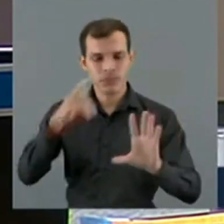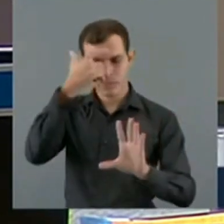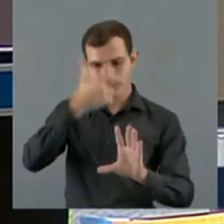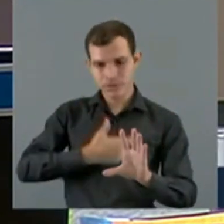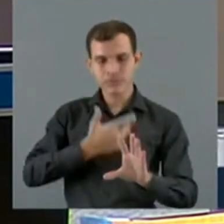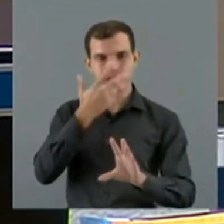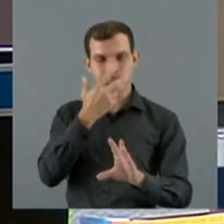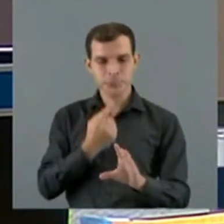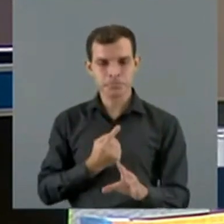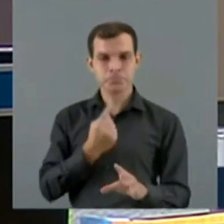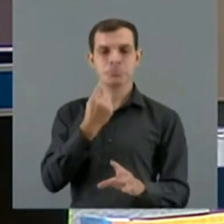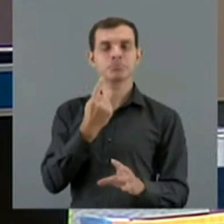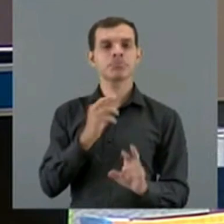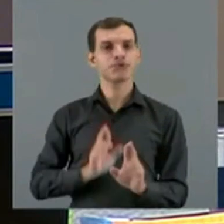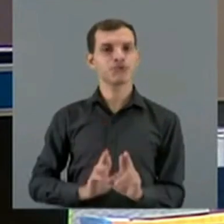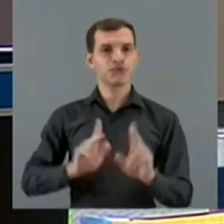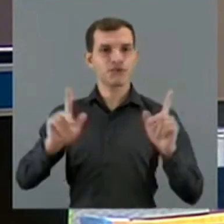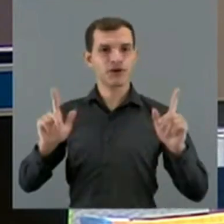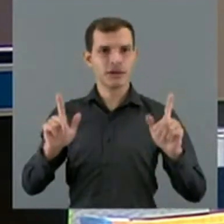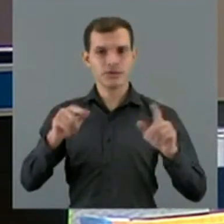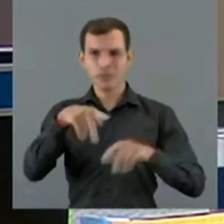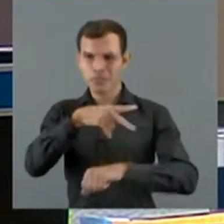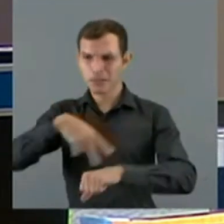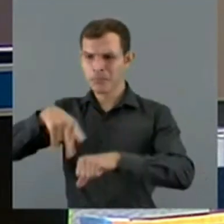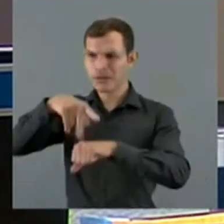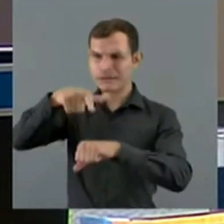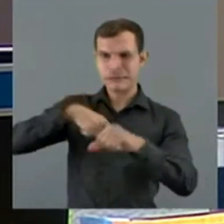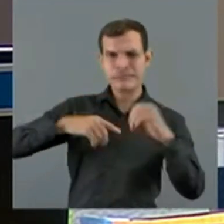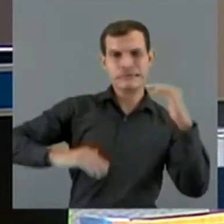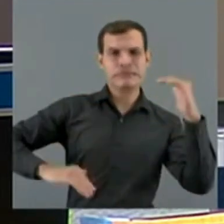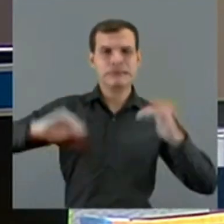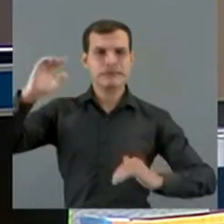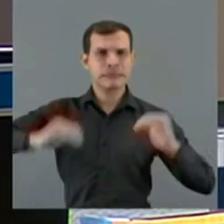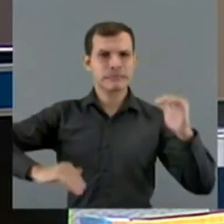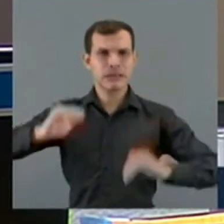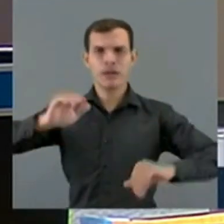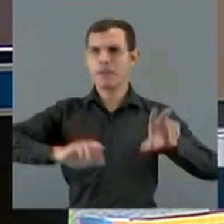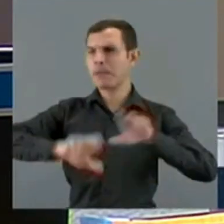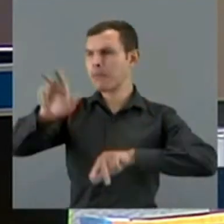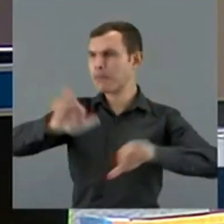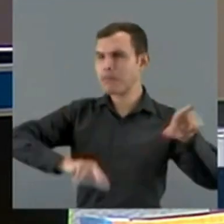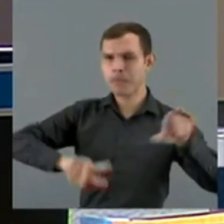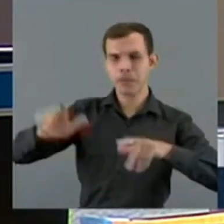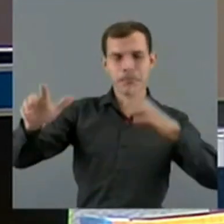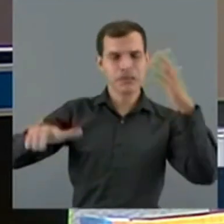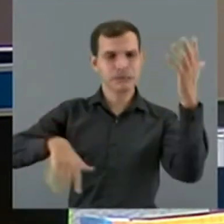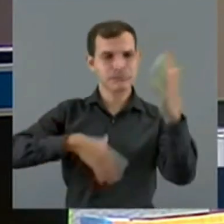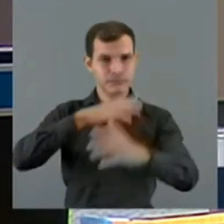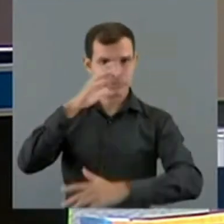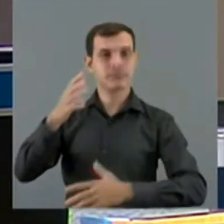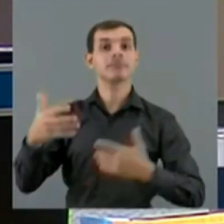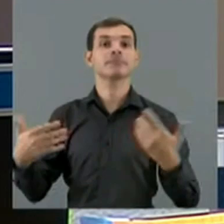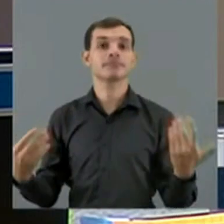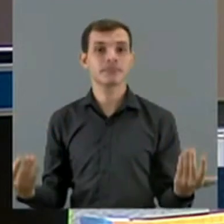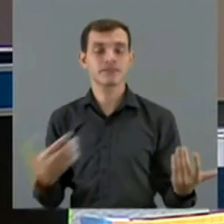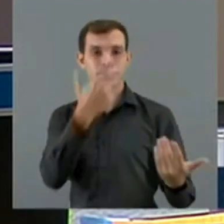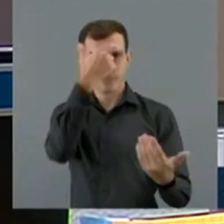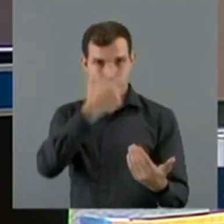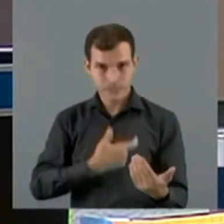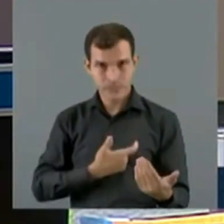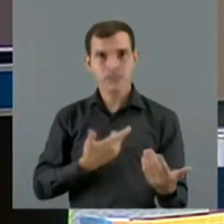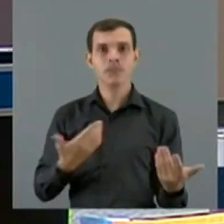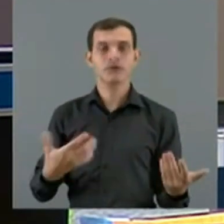diferenciado, num país assolado por desigualdades de toda ordem. Logo, para